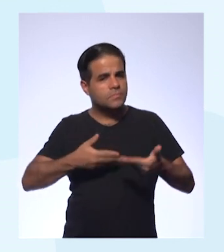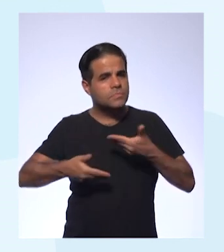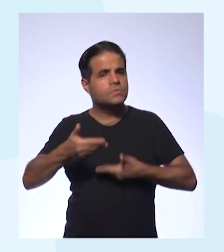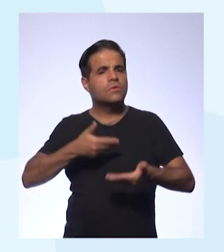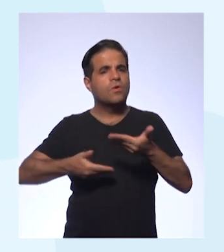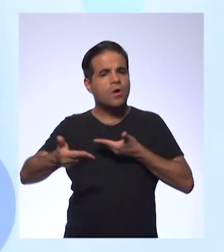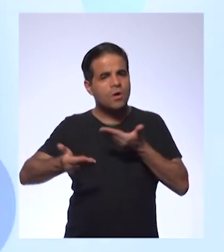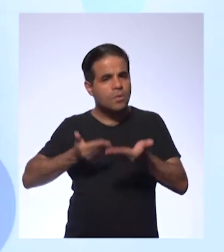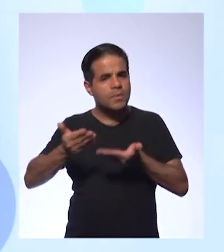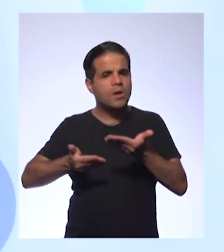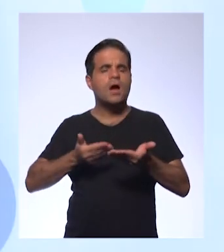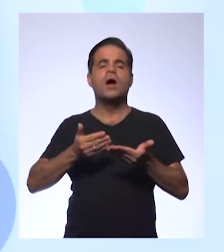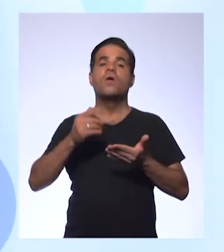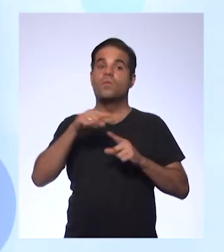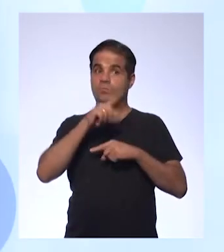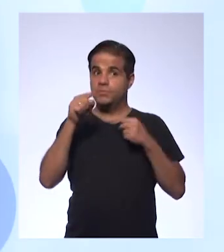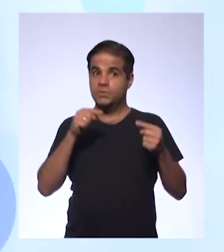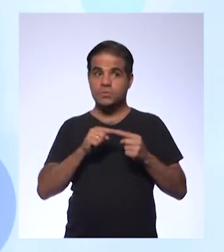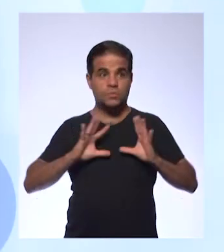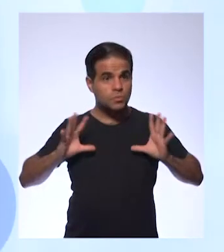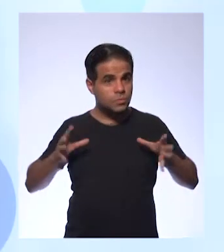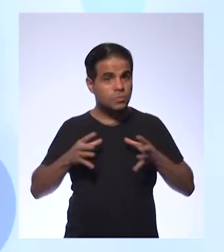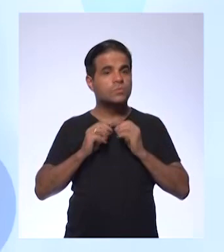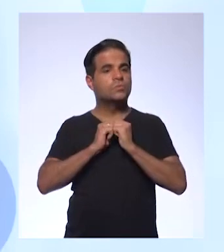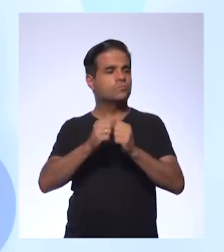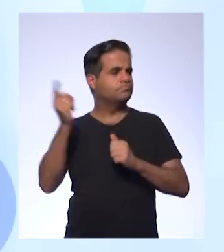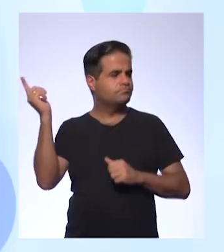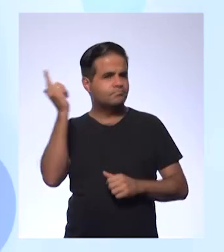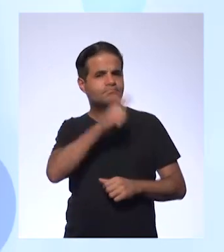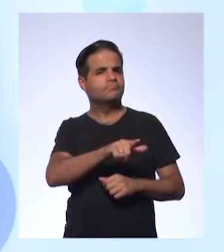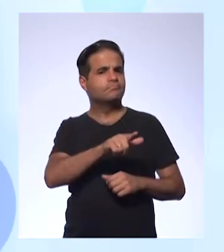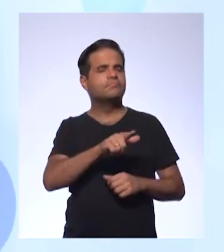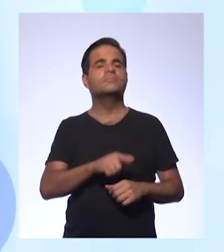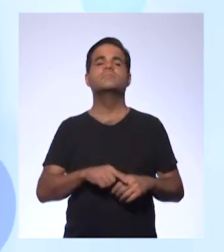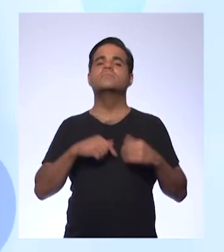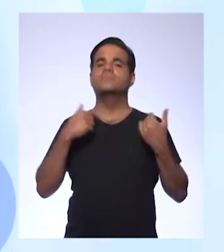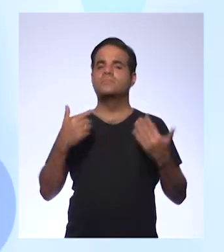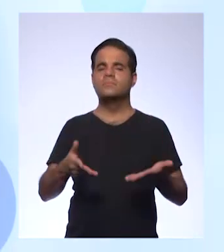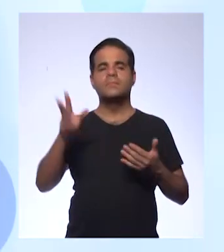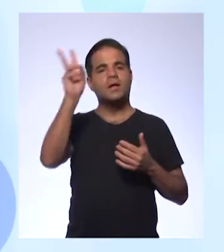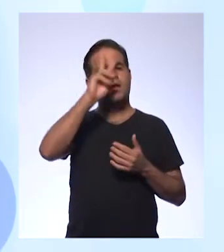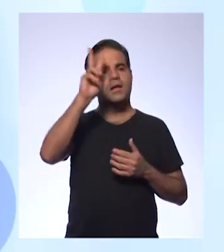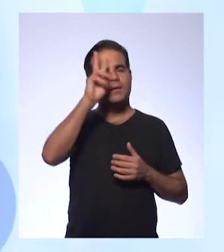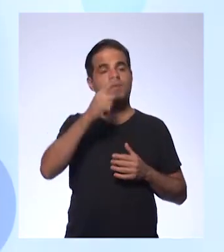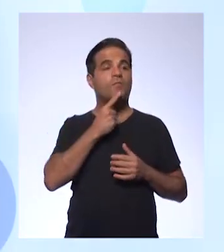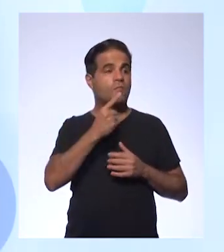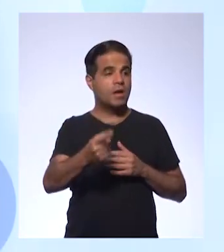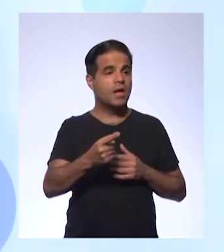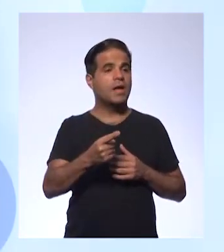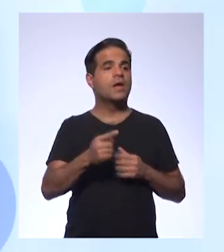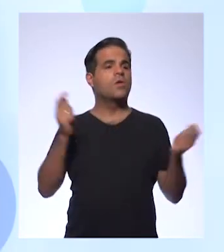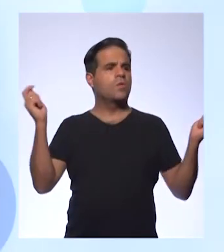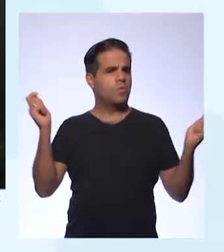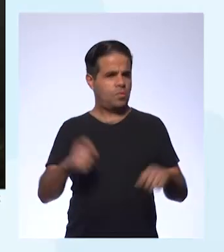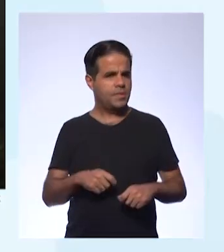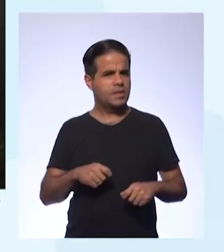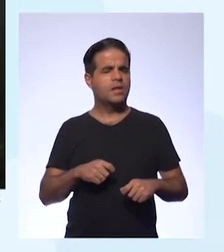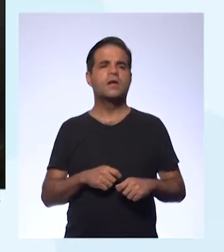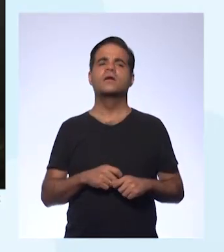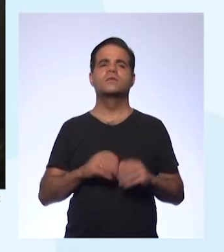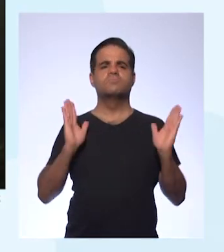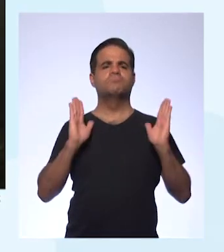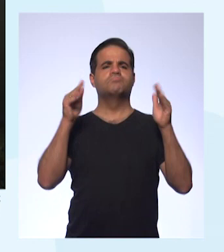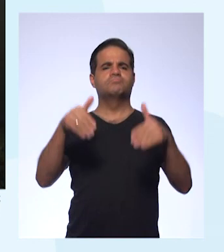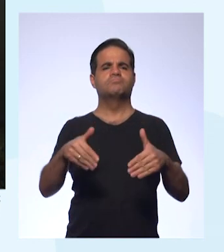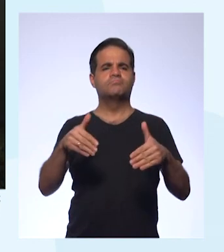esse é o nosso objetivo hoje, que todos juntos vamos alcançar. E lembra que eu falei, então, competências em foco.